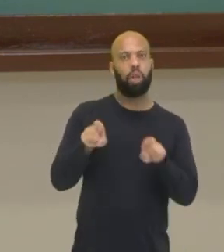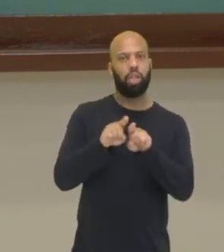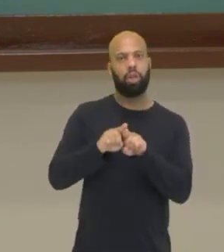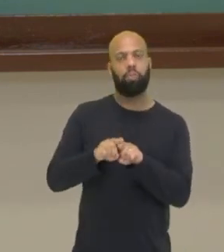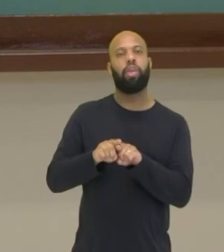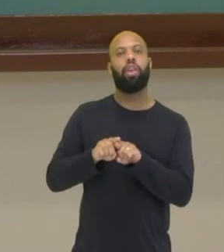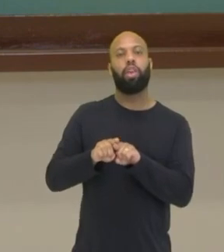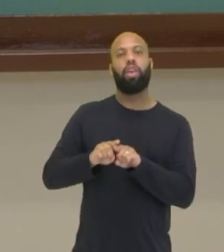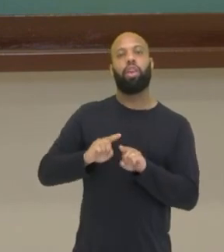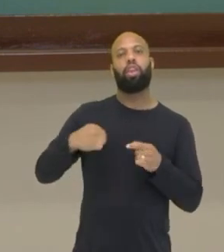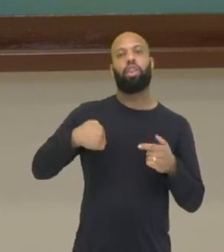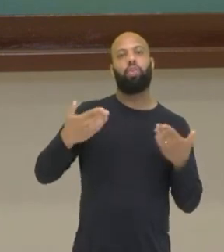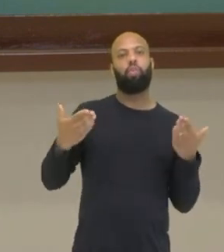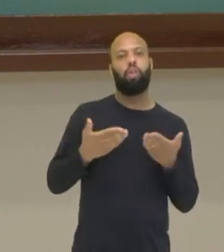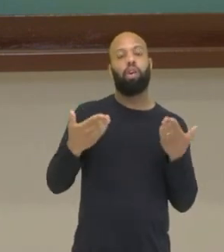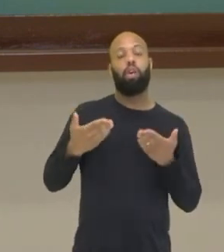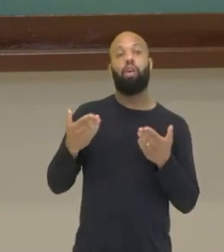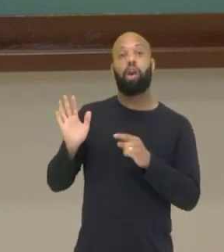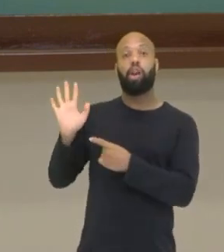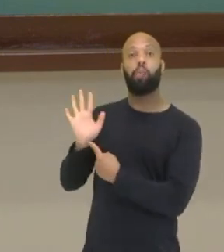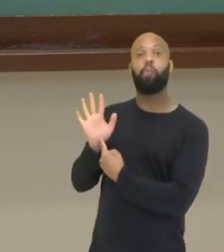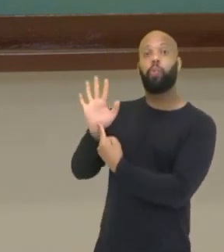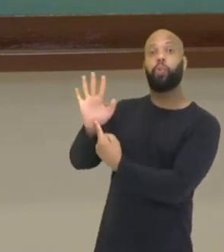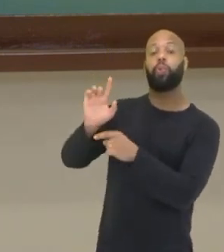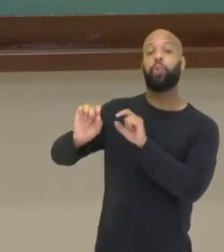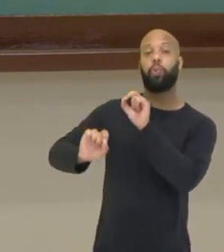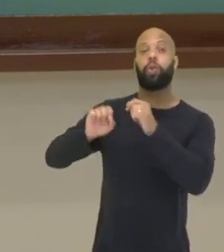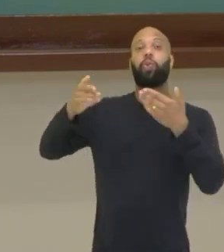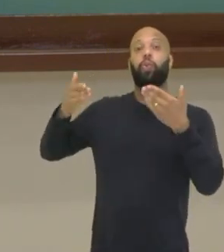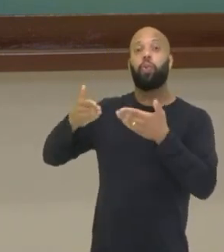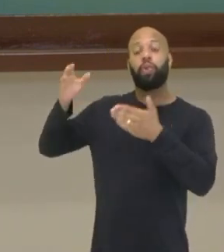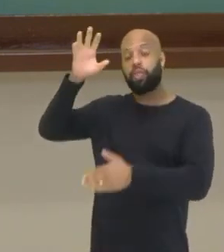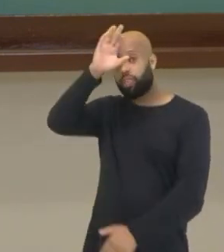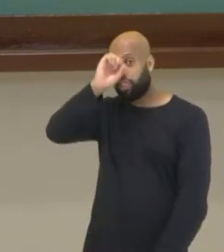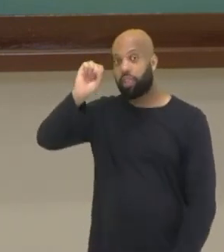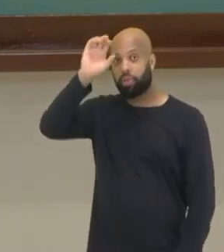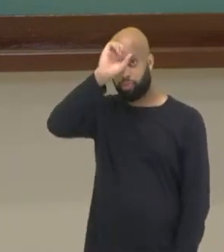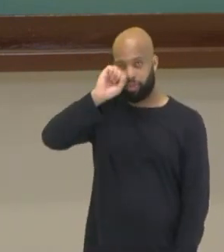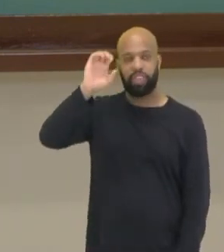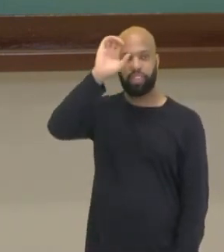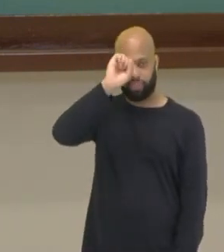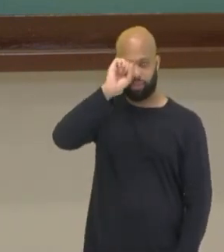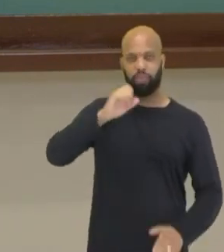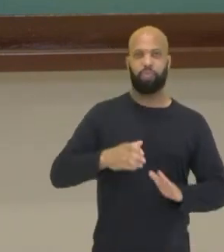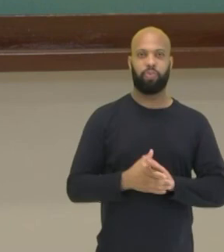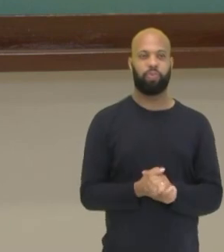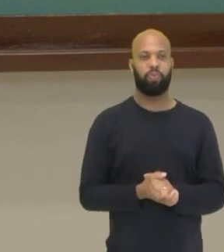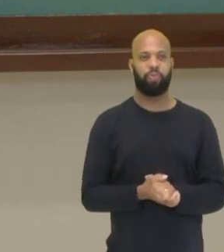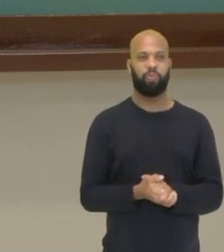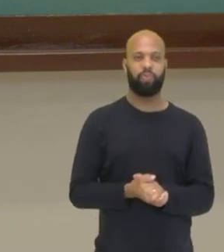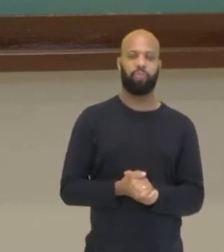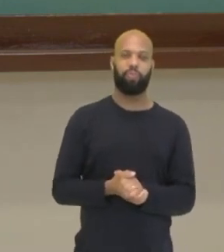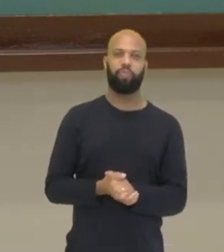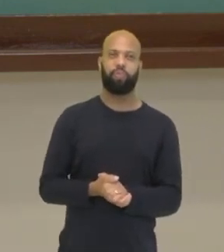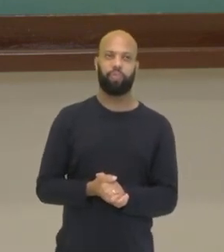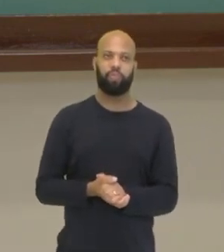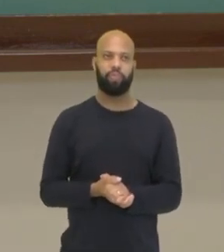caos. E agora vamos conferir então o que nós trabalhamos, o que nós abordamos nesta aula. Vejamos lá.